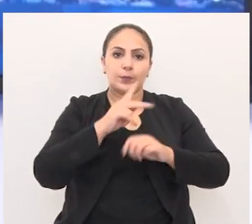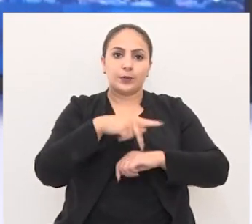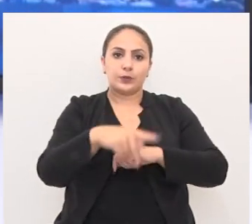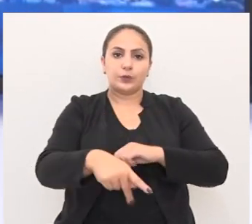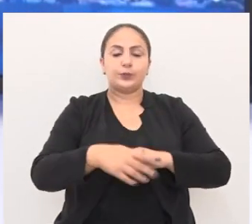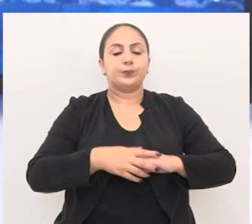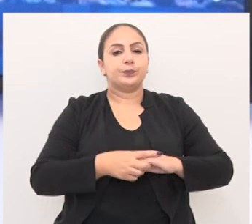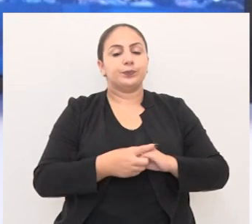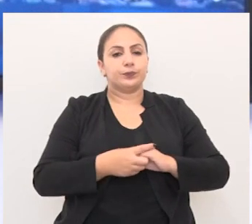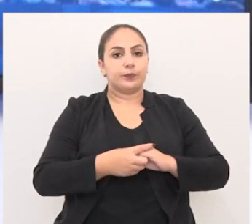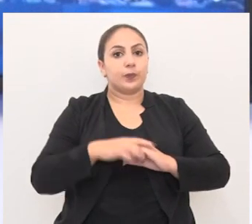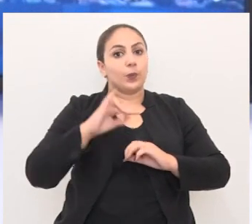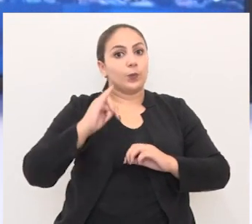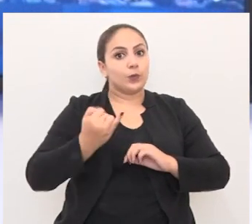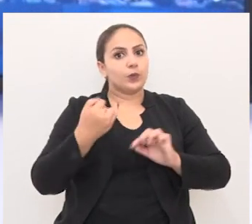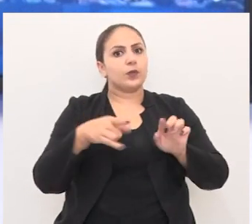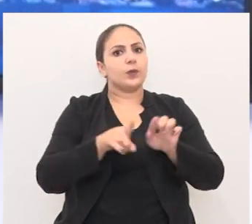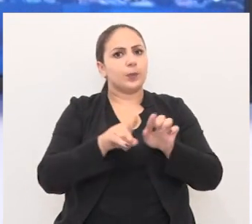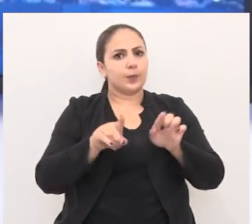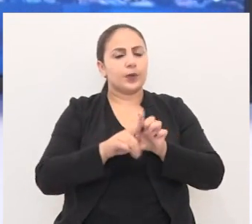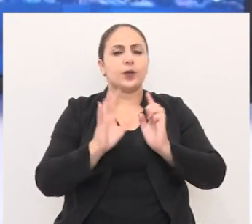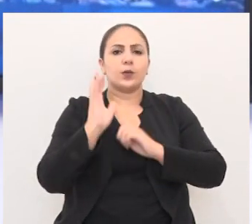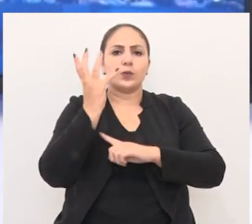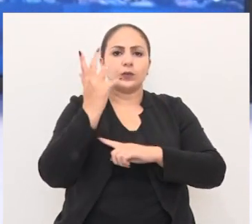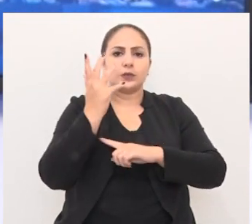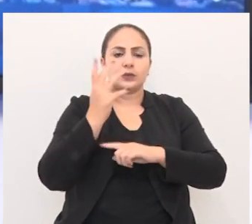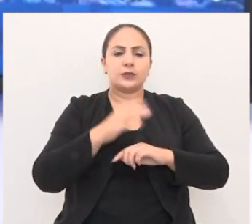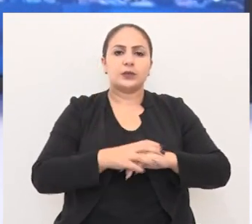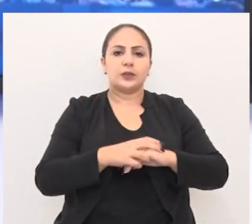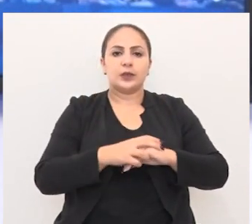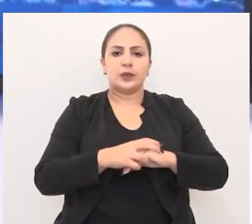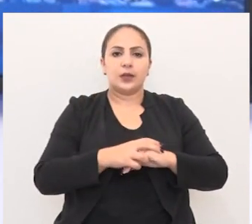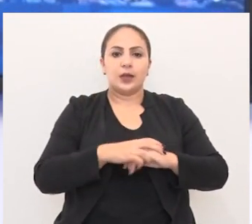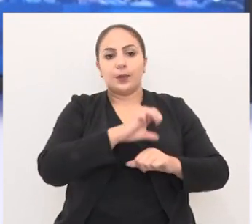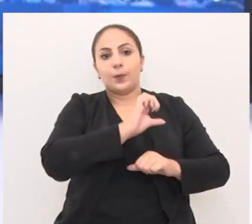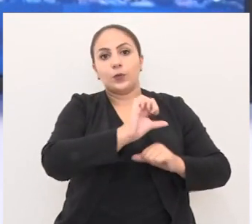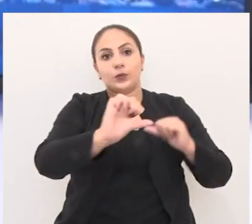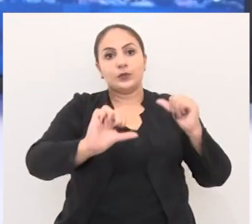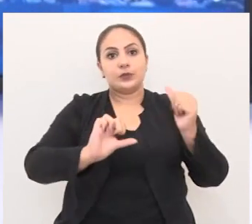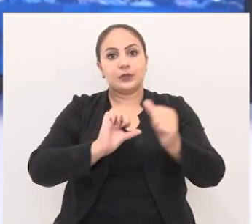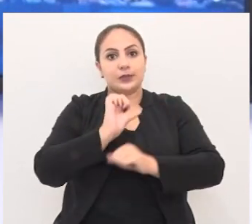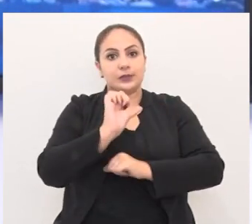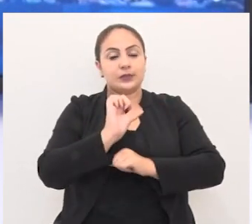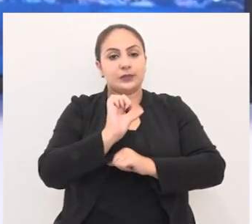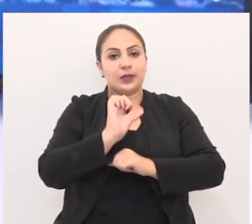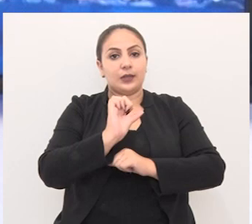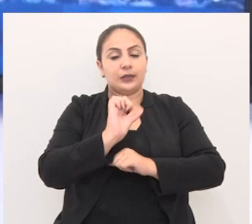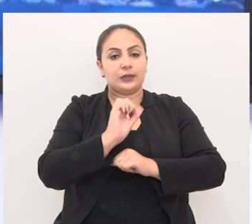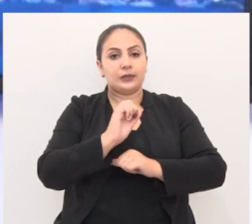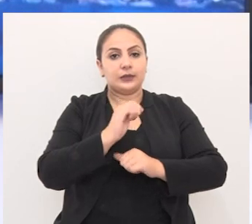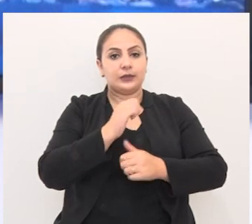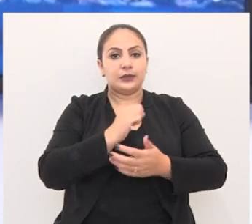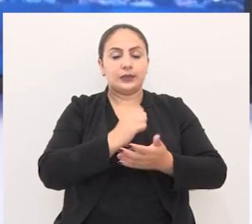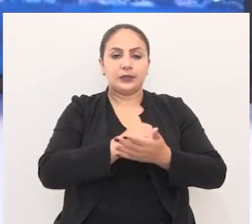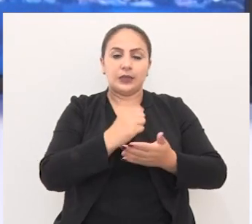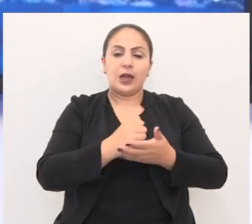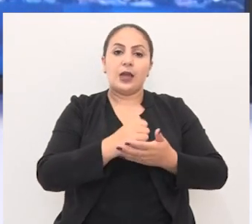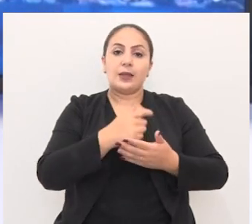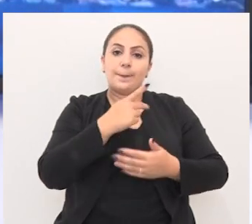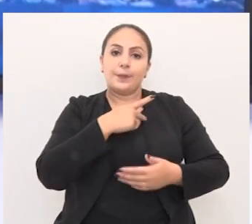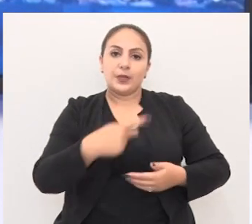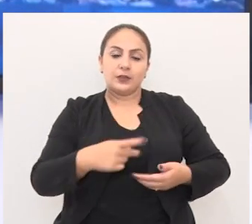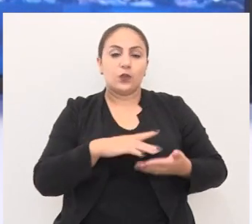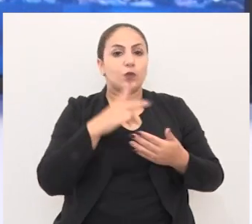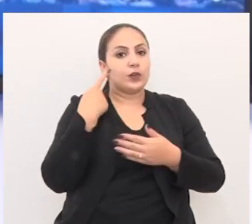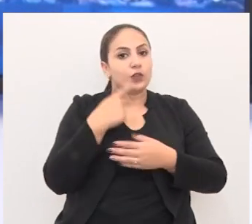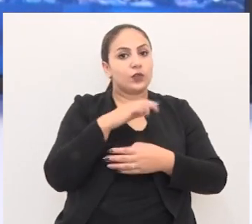Fundo. Na oportunidade, também houve a transmissão de cargos da presidência. O vereador Fernando Rigon deixou